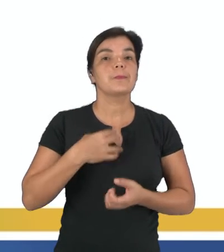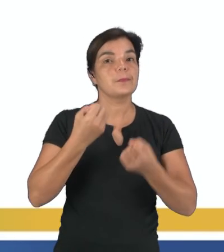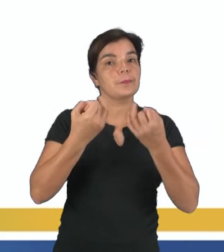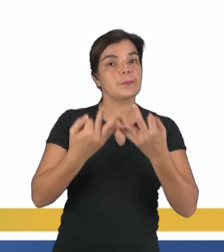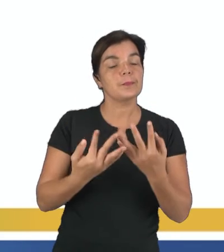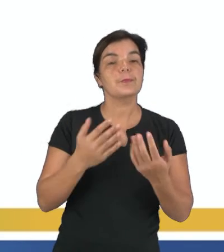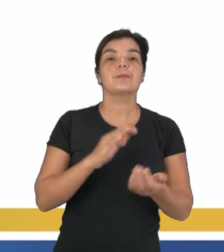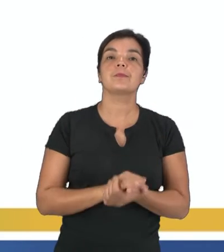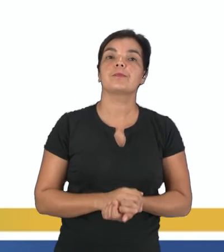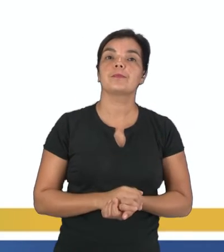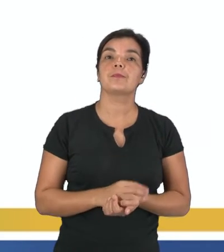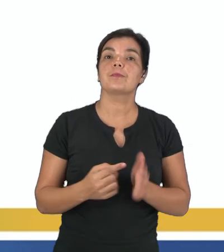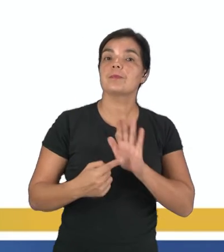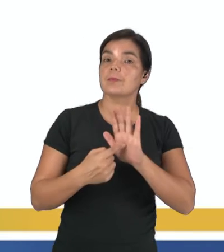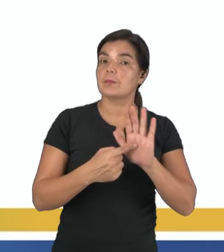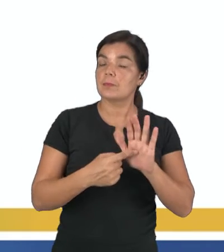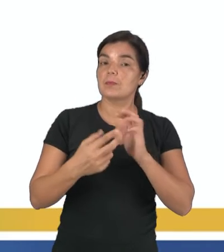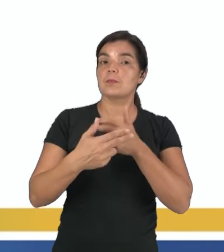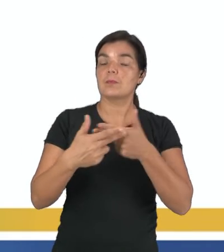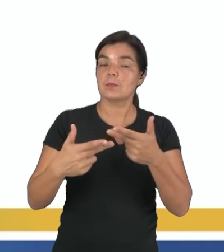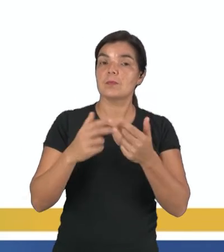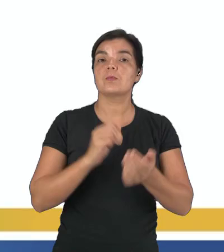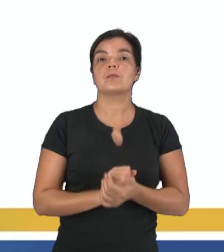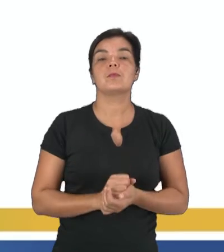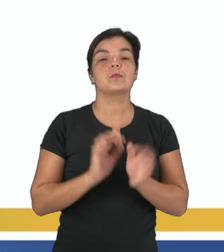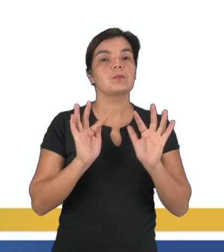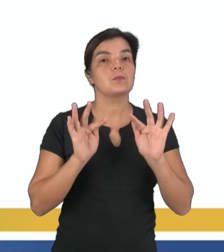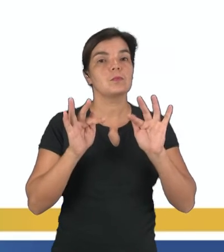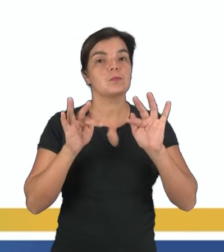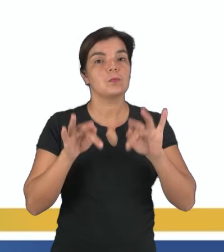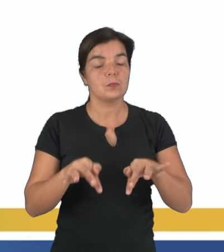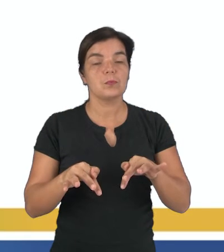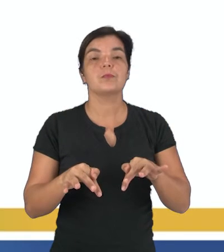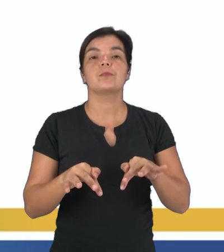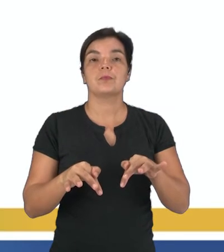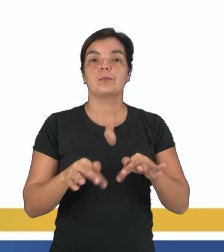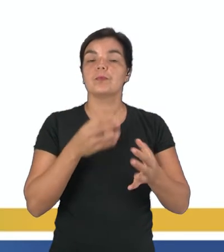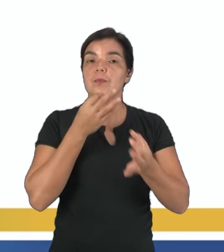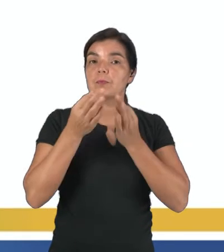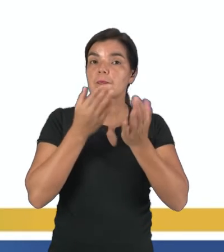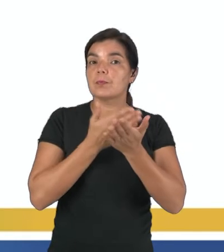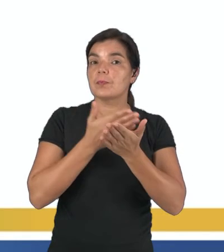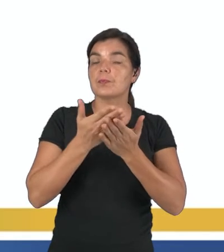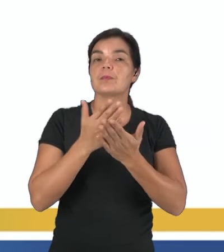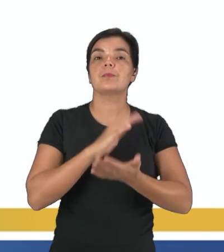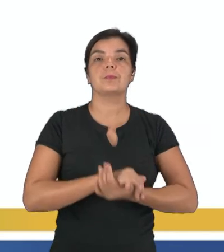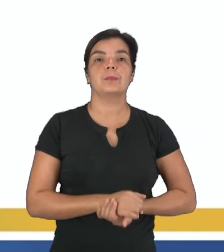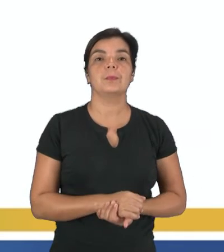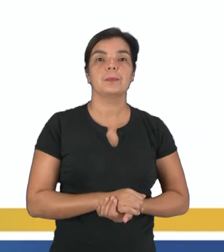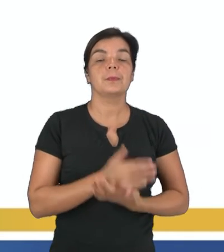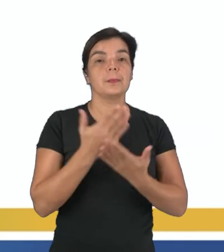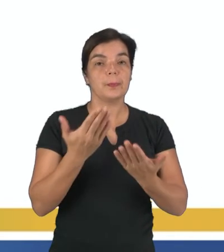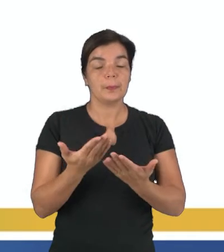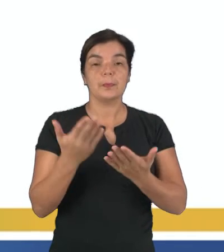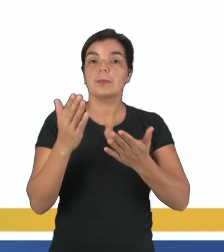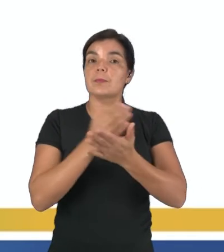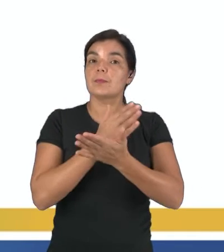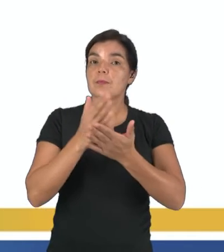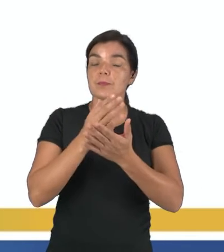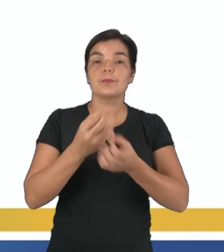utilizando, aí apresenta alguma coisa e conclua aquele meu argumento ali inicial, tá? Então, essas são